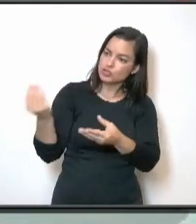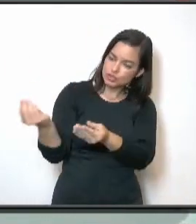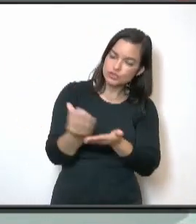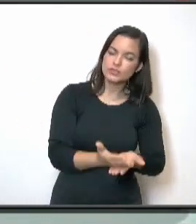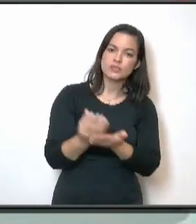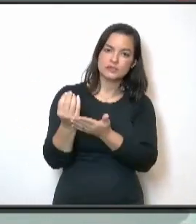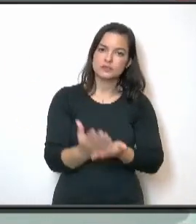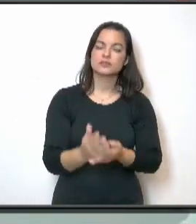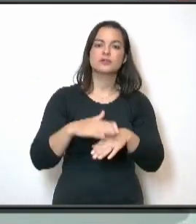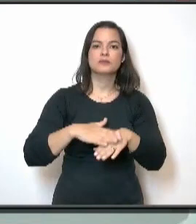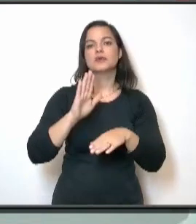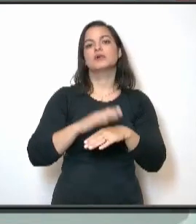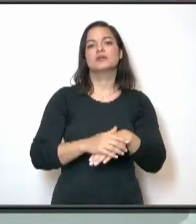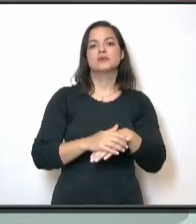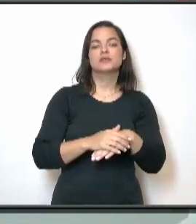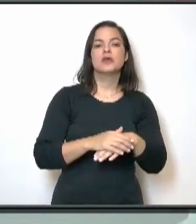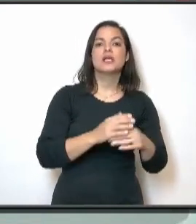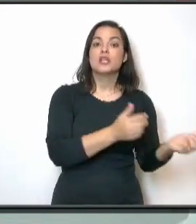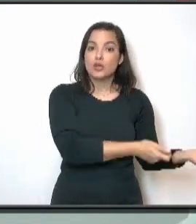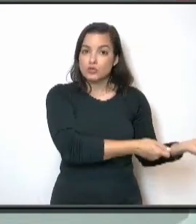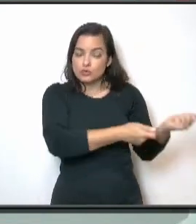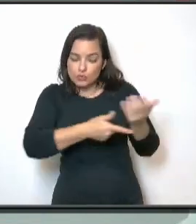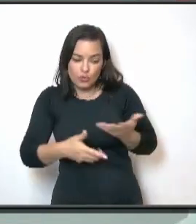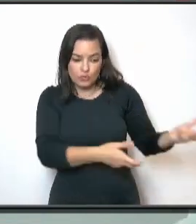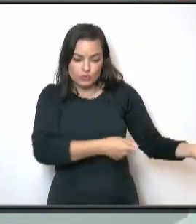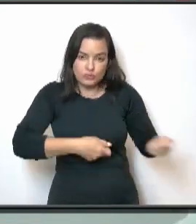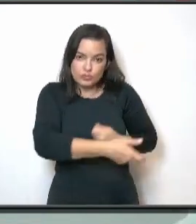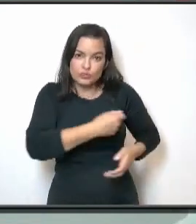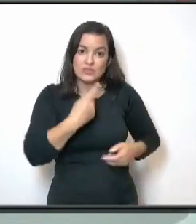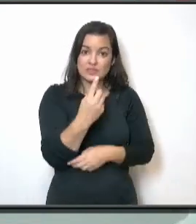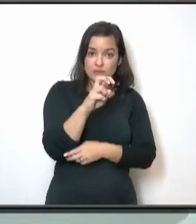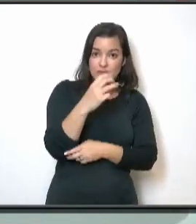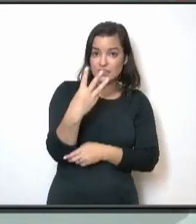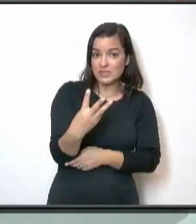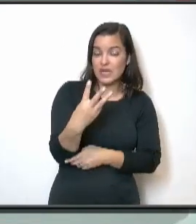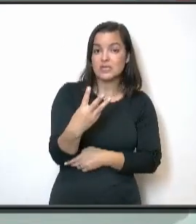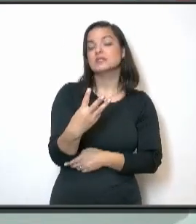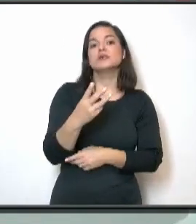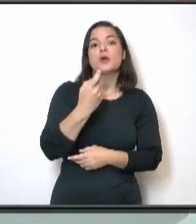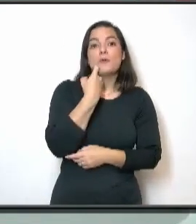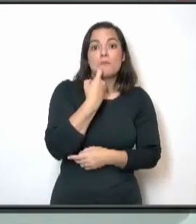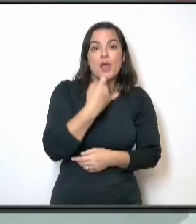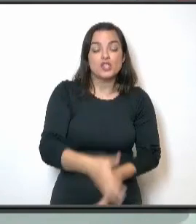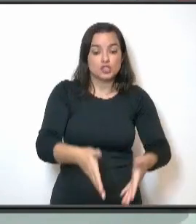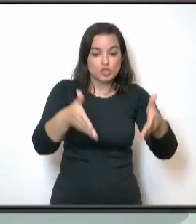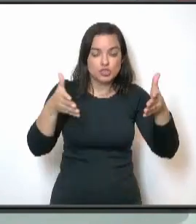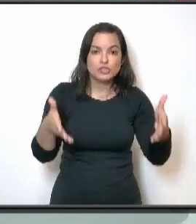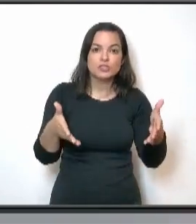rede para a terra, cheia de 153 grandes peixes, e não obstante serem tantos, a rede não se